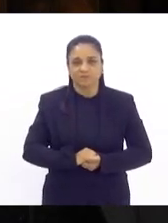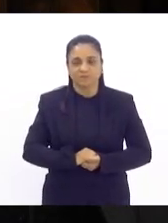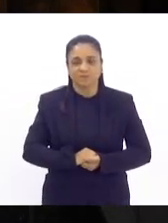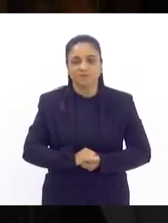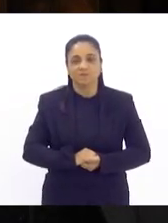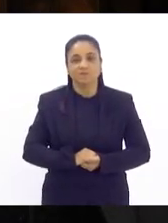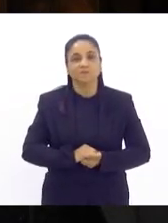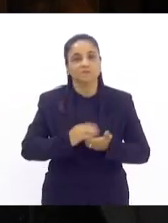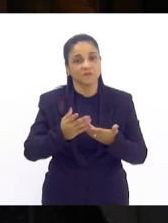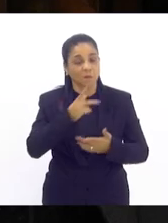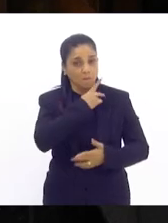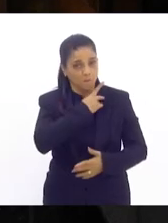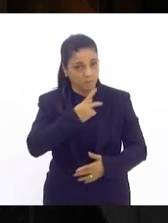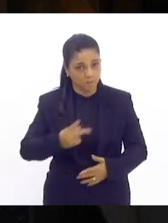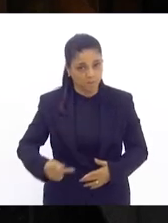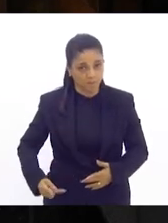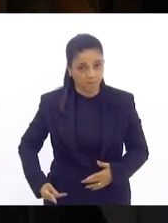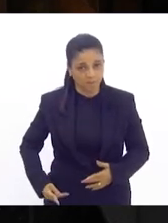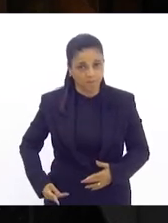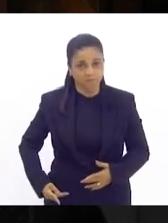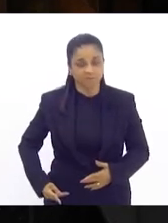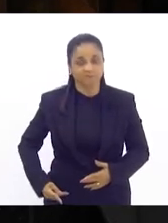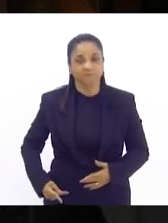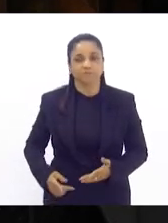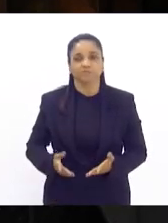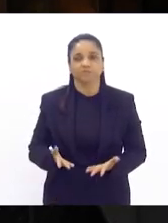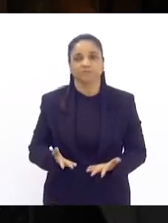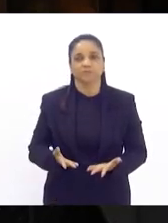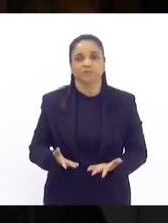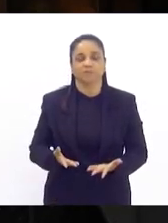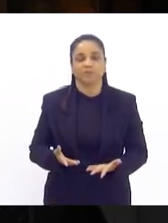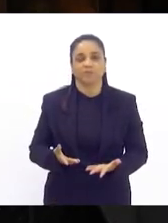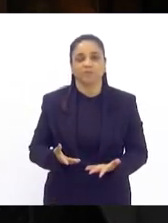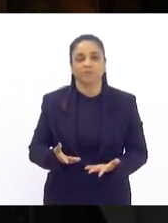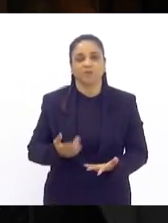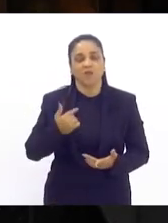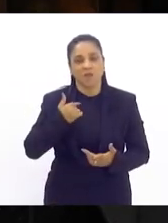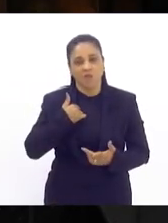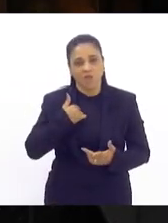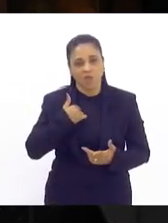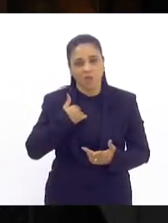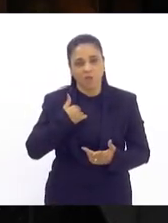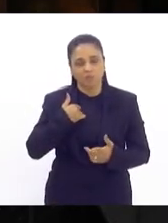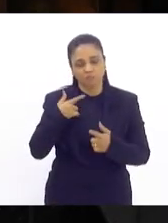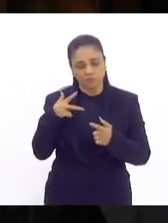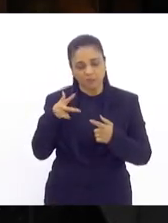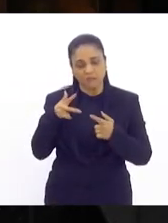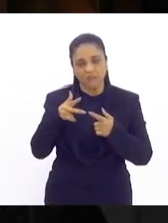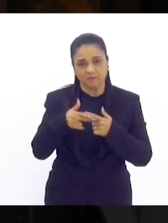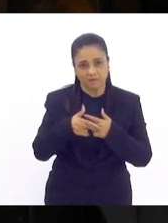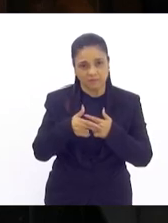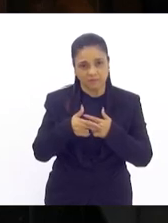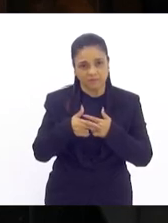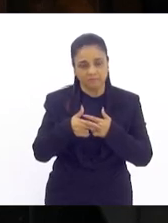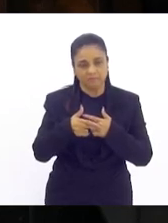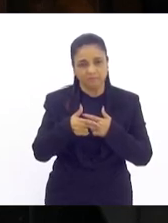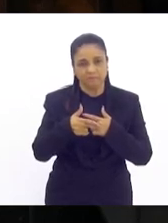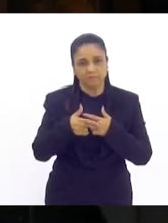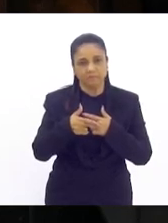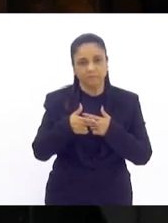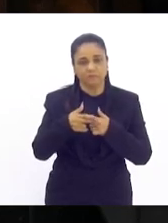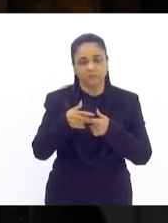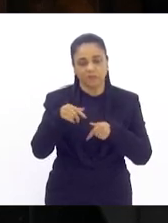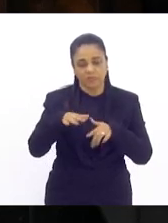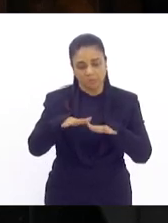senhor presidente ainda pouco fiz uma intervenção aqui